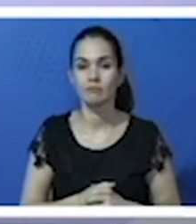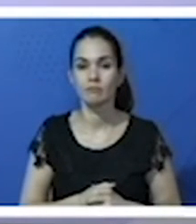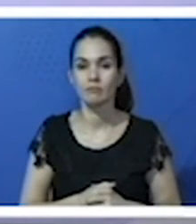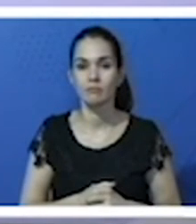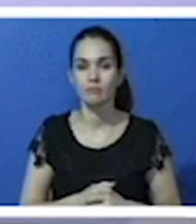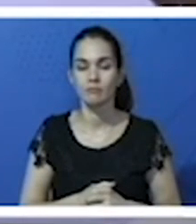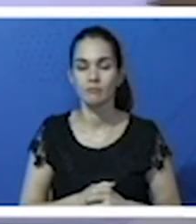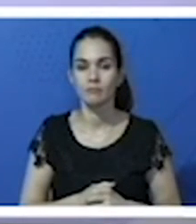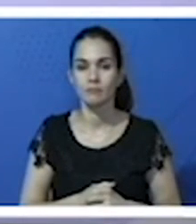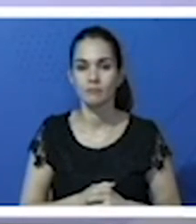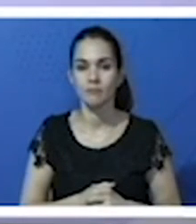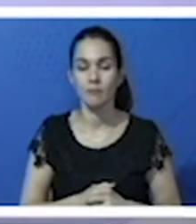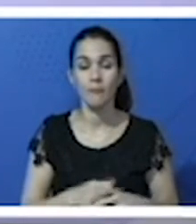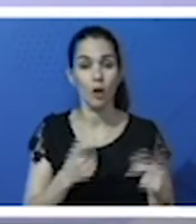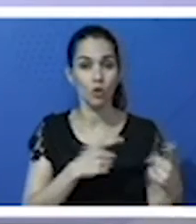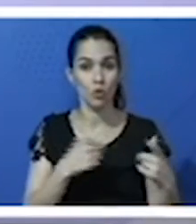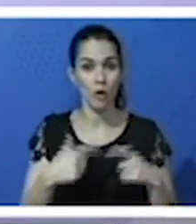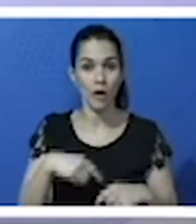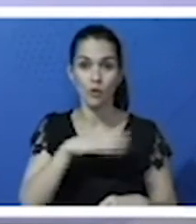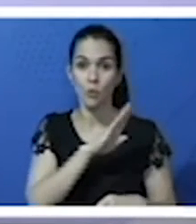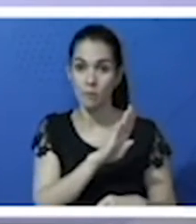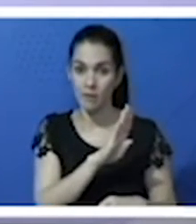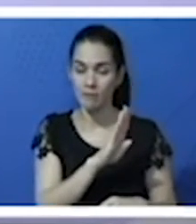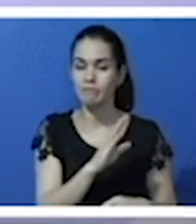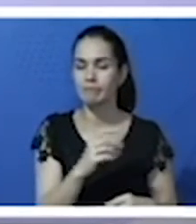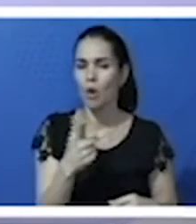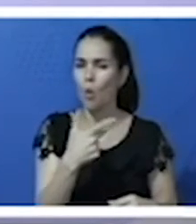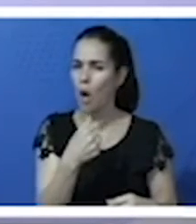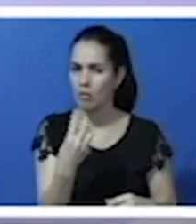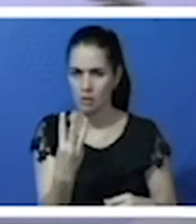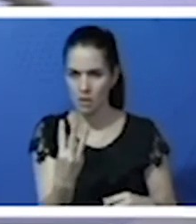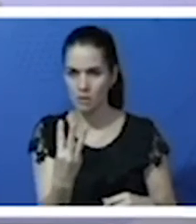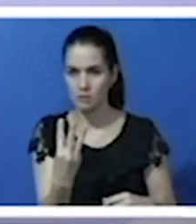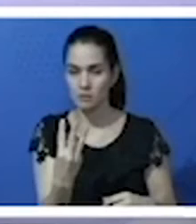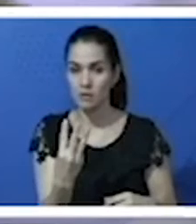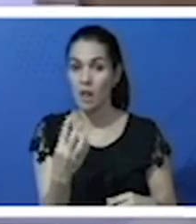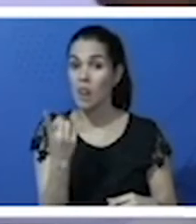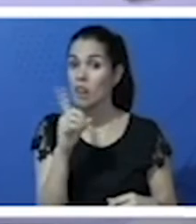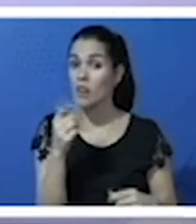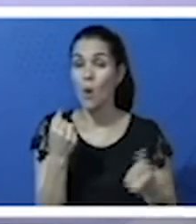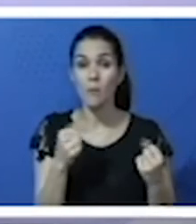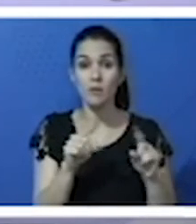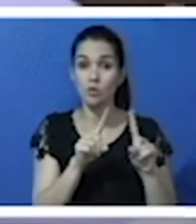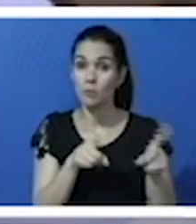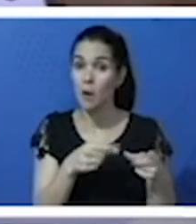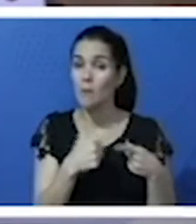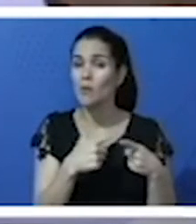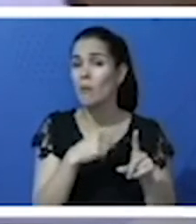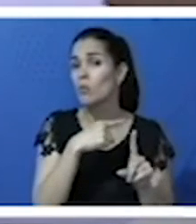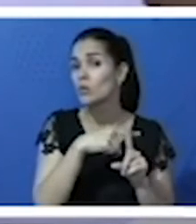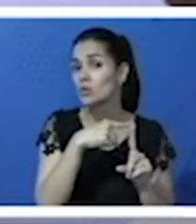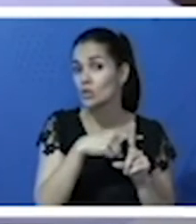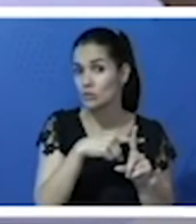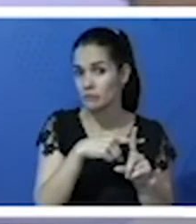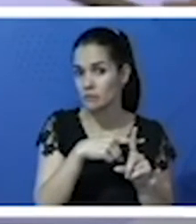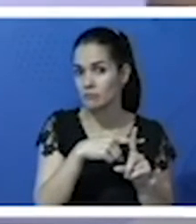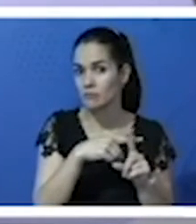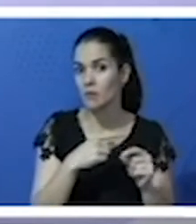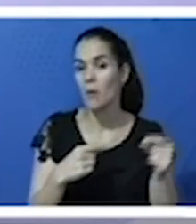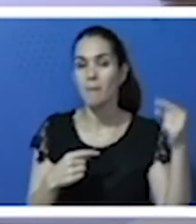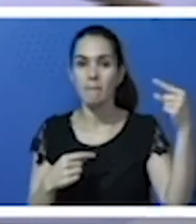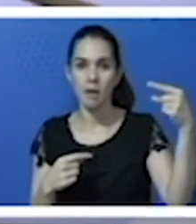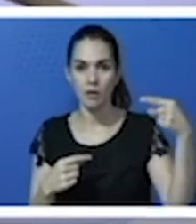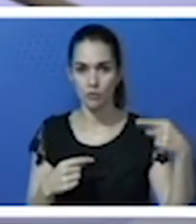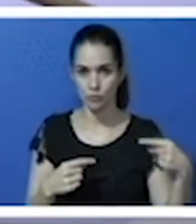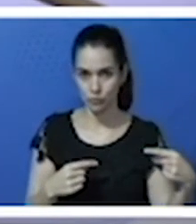Então, aqui no lugar do b, coloquei 3. Não precisou colocar entre parênteses, porque ele é positivo. Esse menos veio da fórmula.